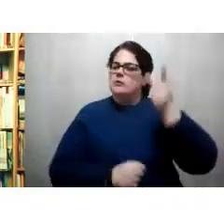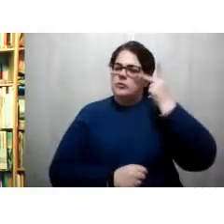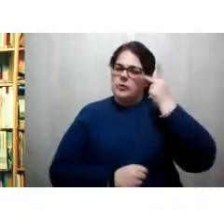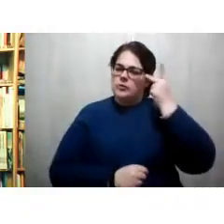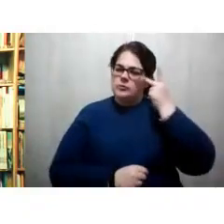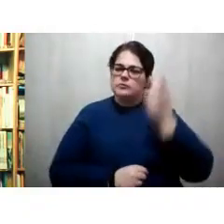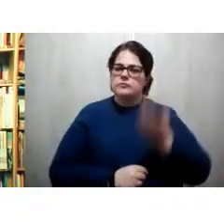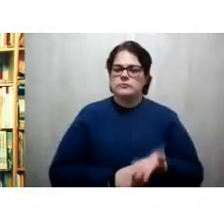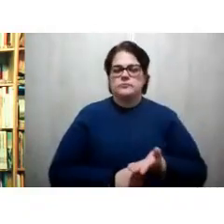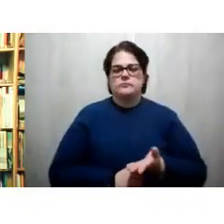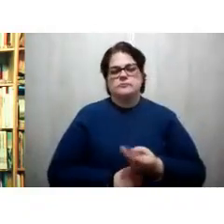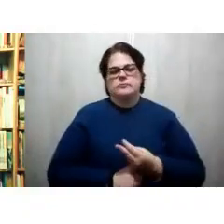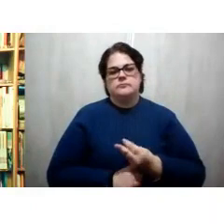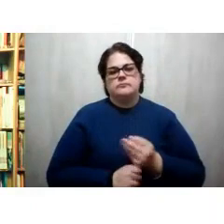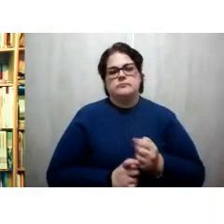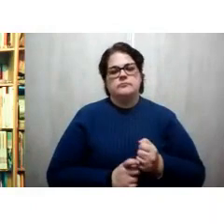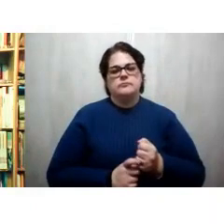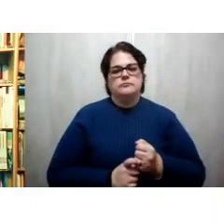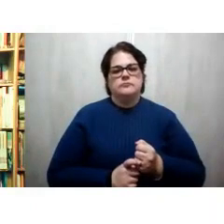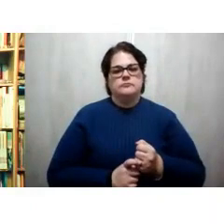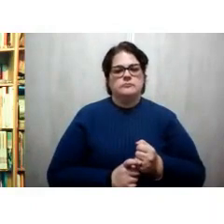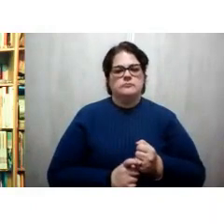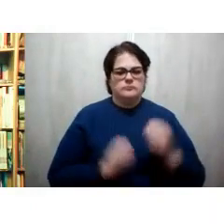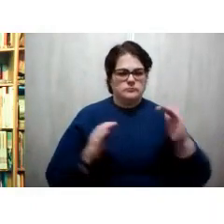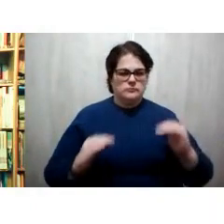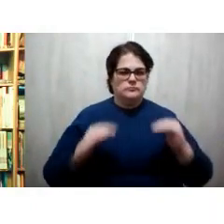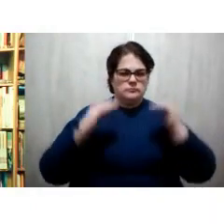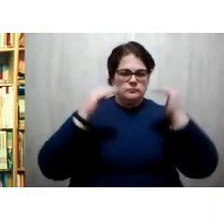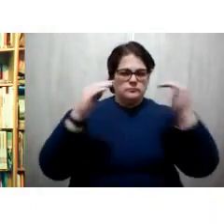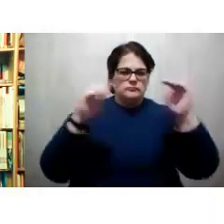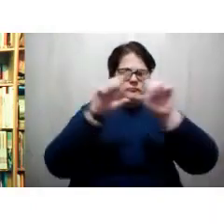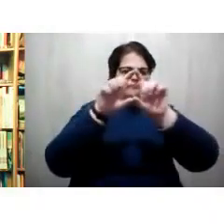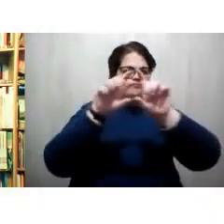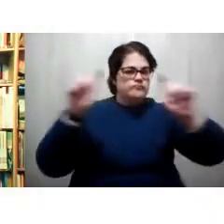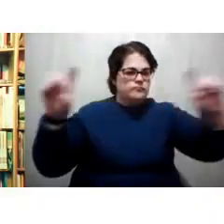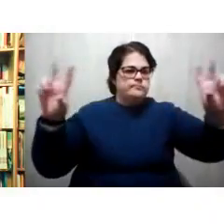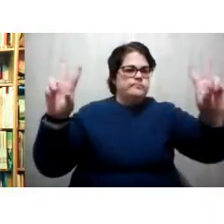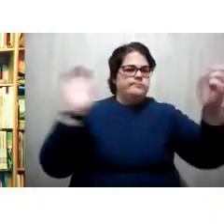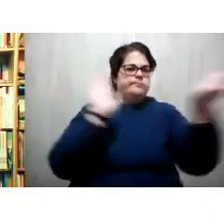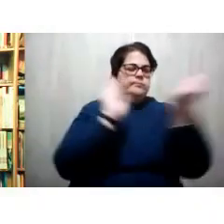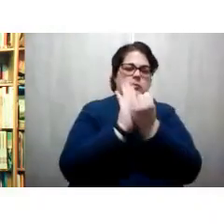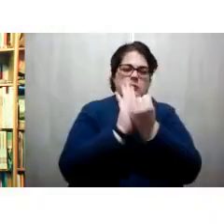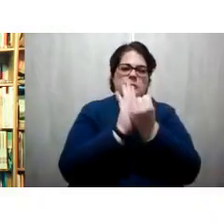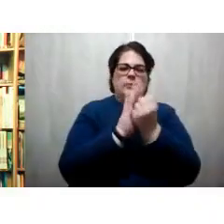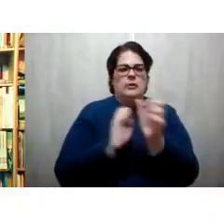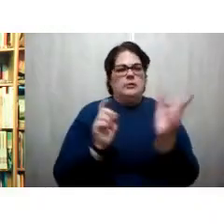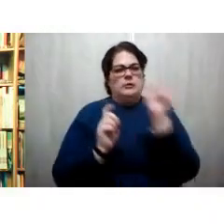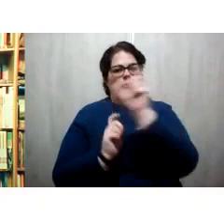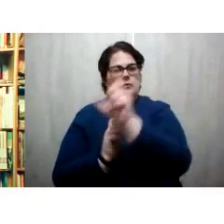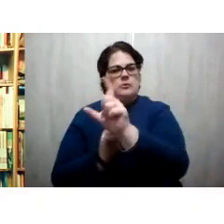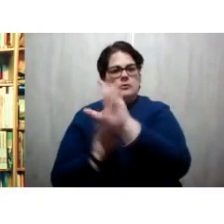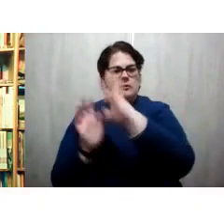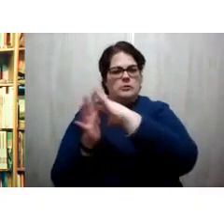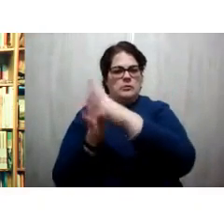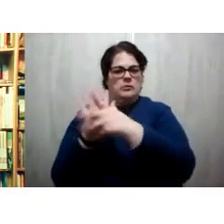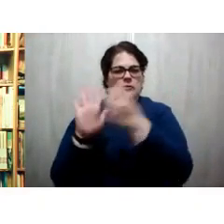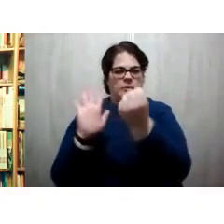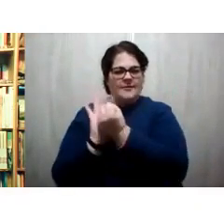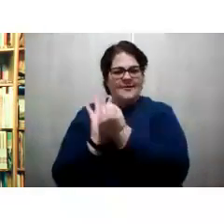E na parte superior, o título do seminário, e no canto superior